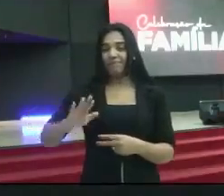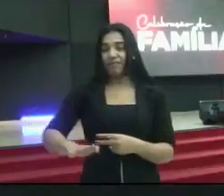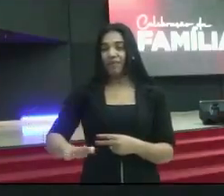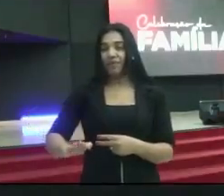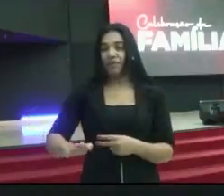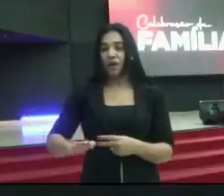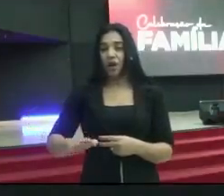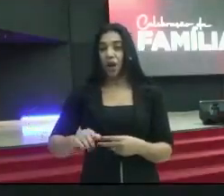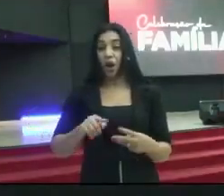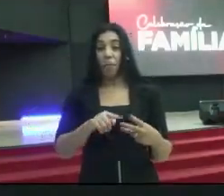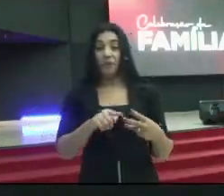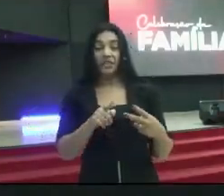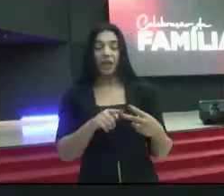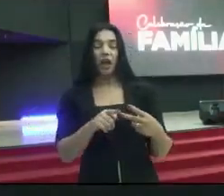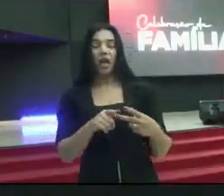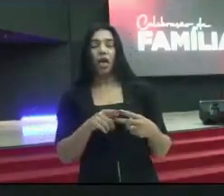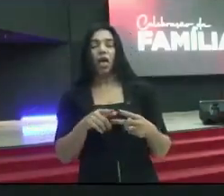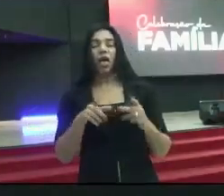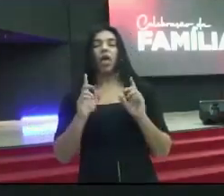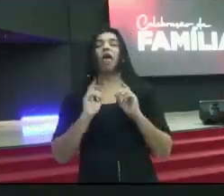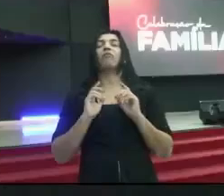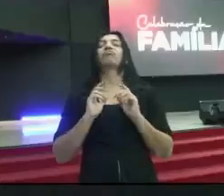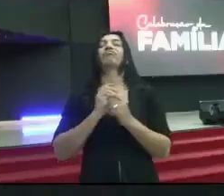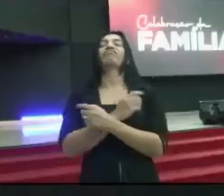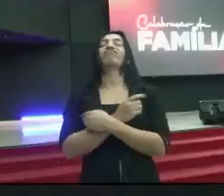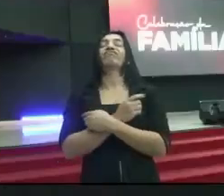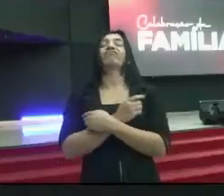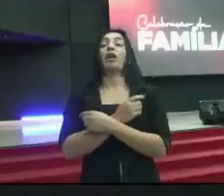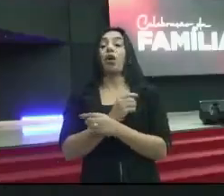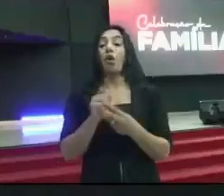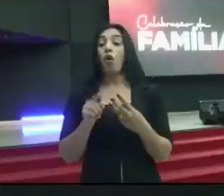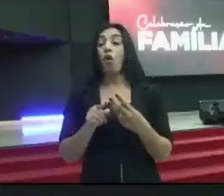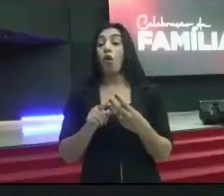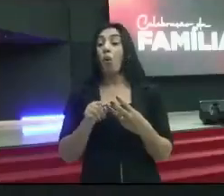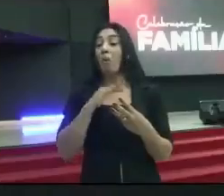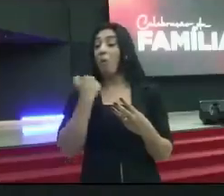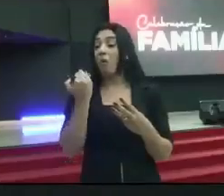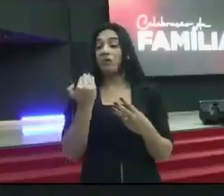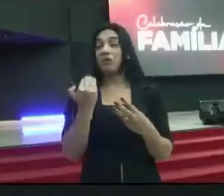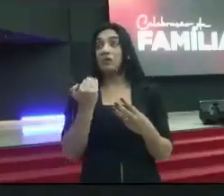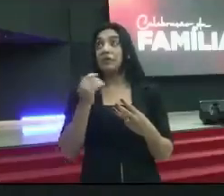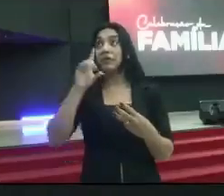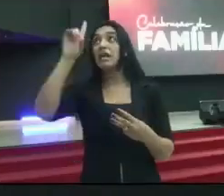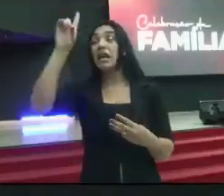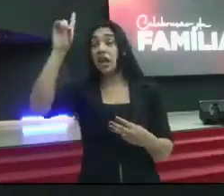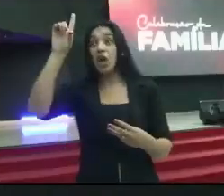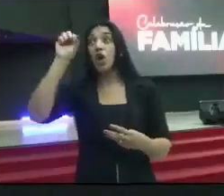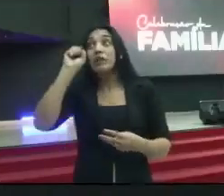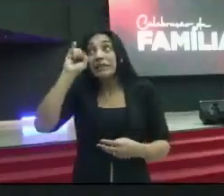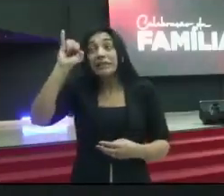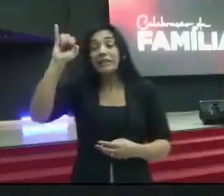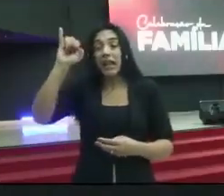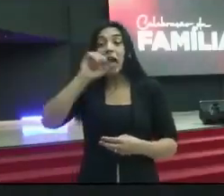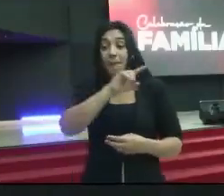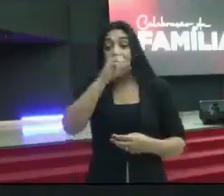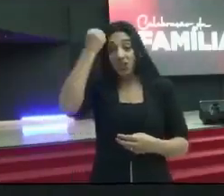Mas sabe o que me chamou a atenção na oração da Simone? Ela disse assim, Deus, se tu levares o meu